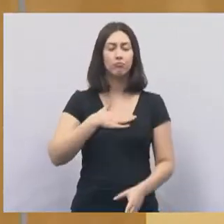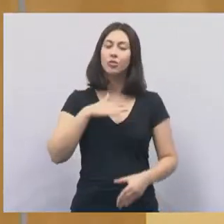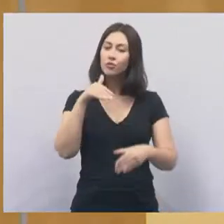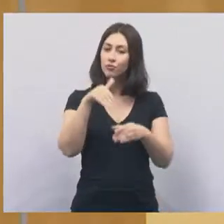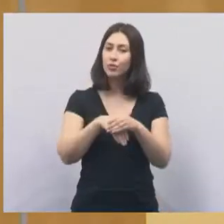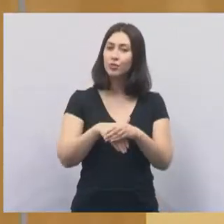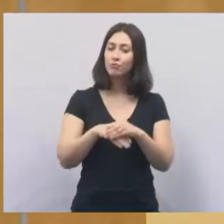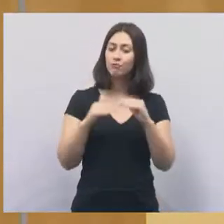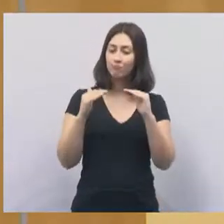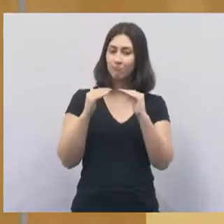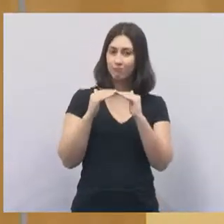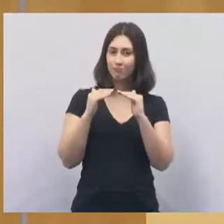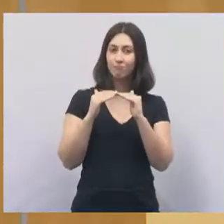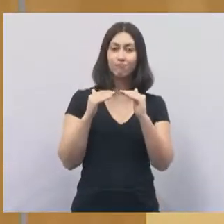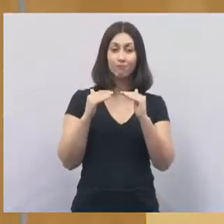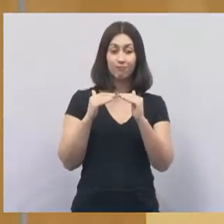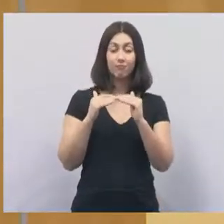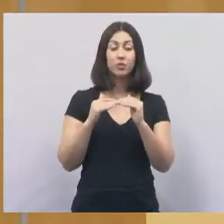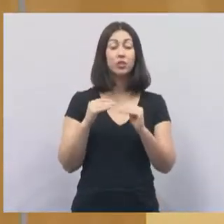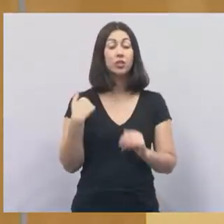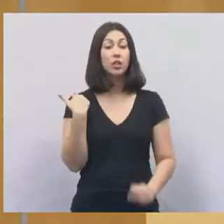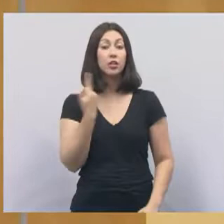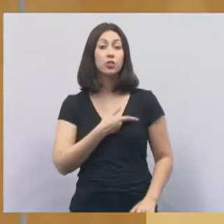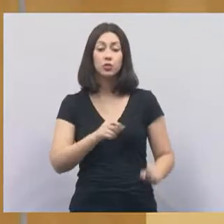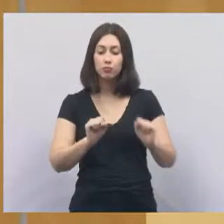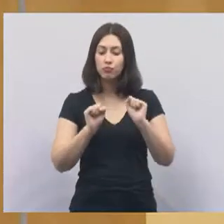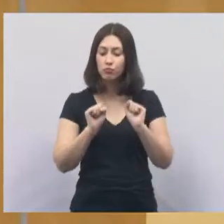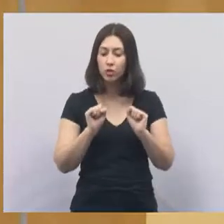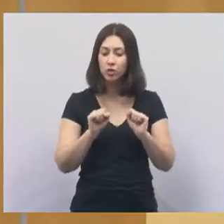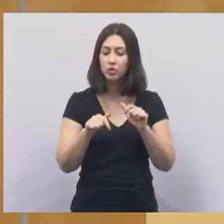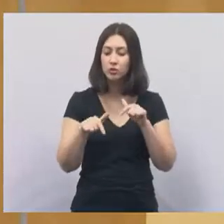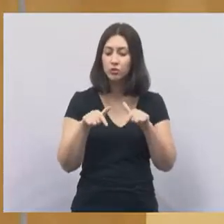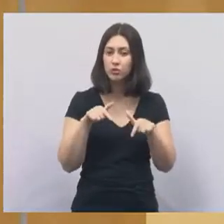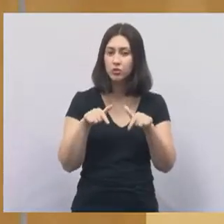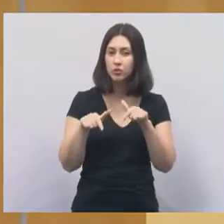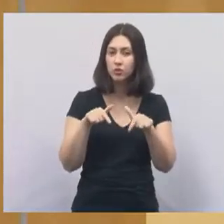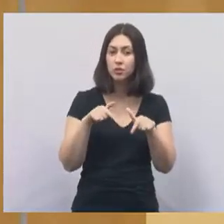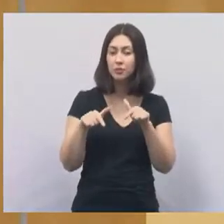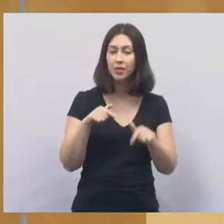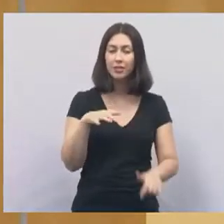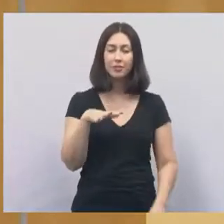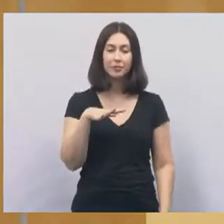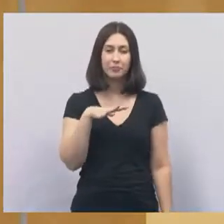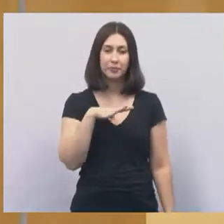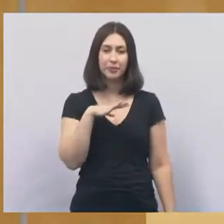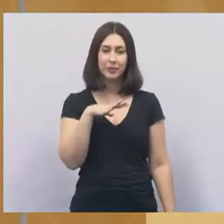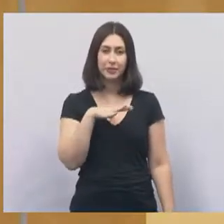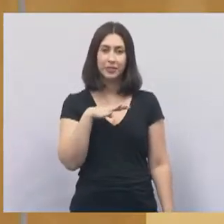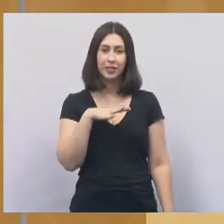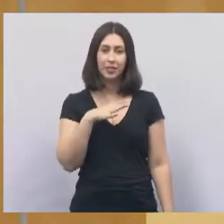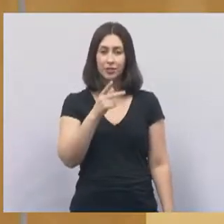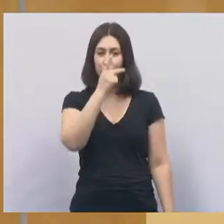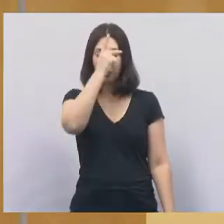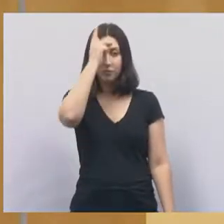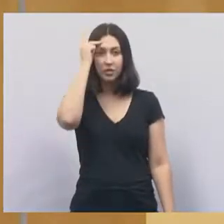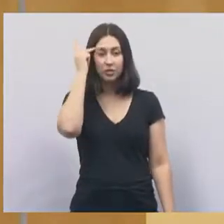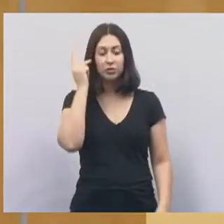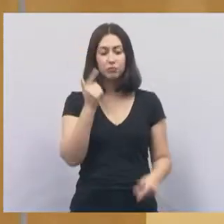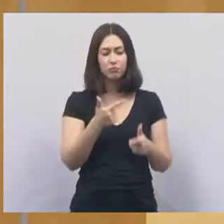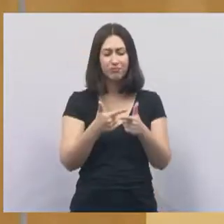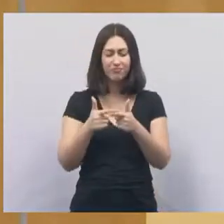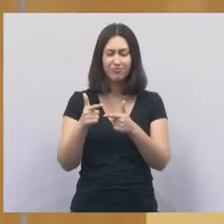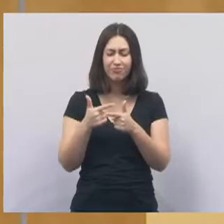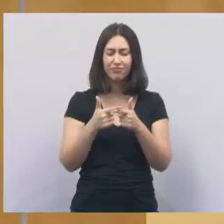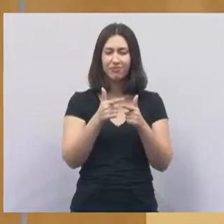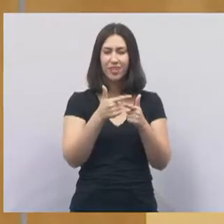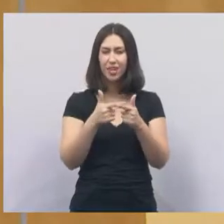favorávelmente né Para que realmente possamos fazer esse trabalho é para nossa cidade para que as pessoas não tenham problemas